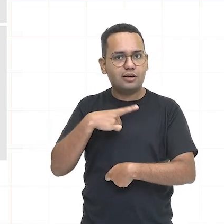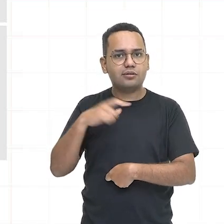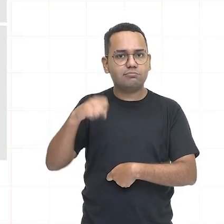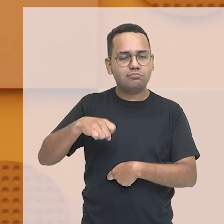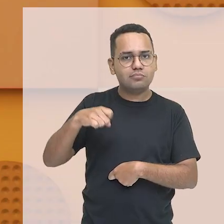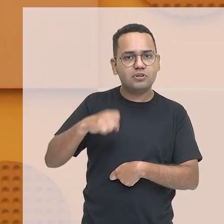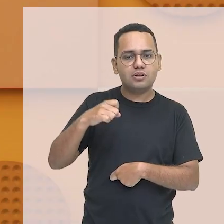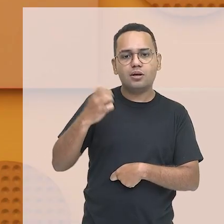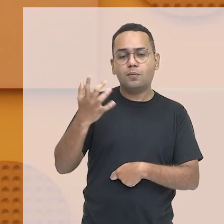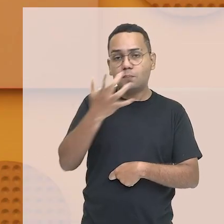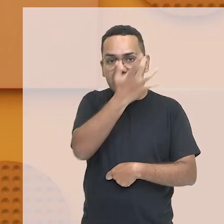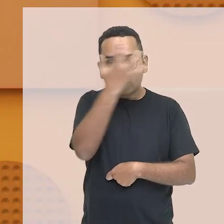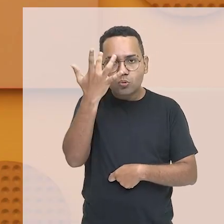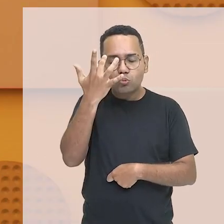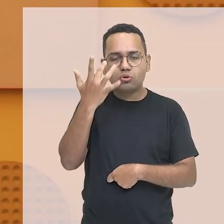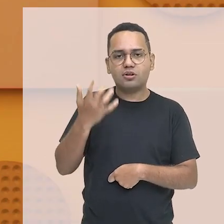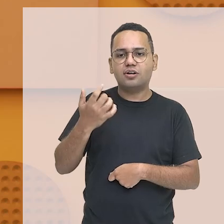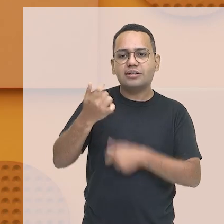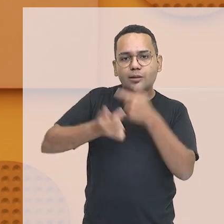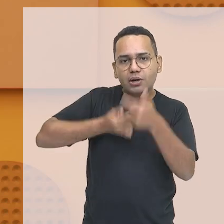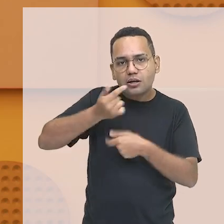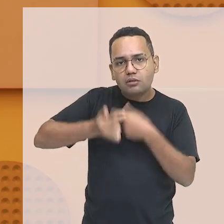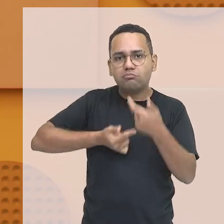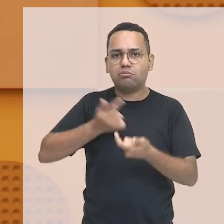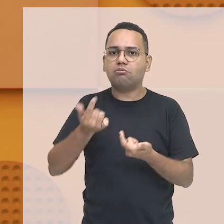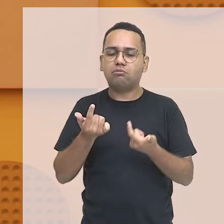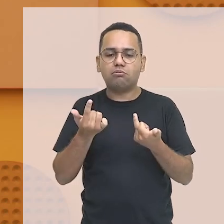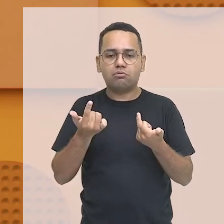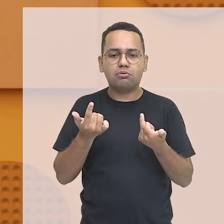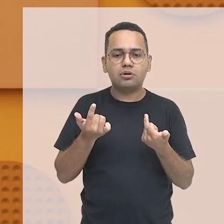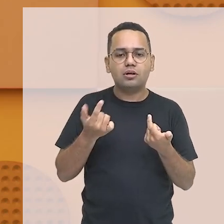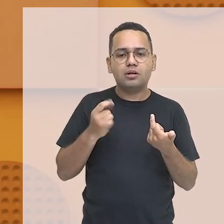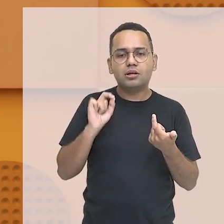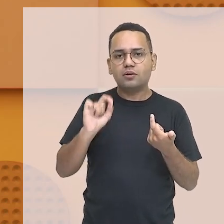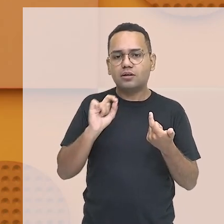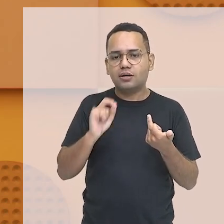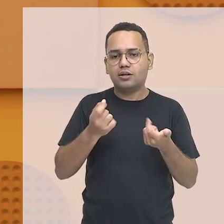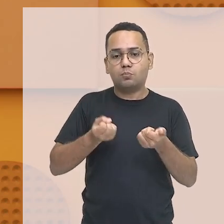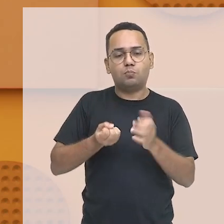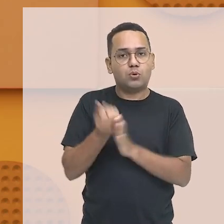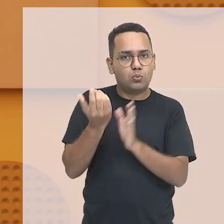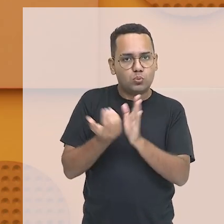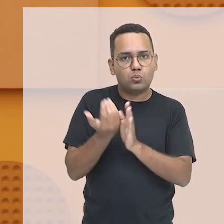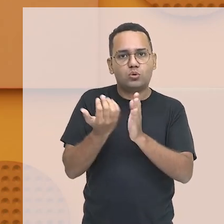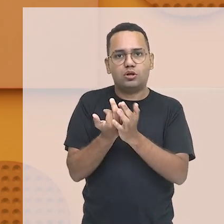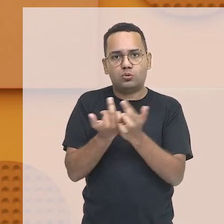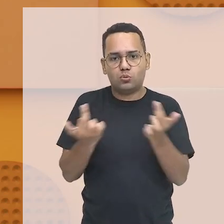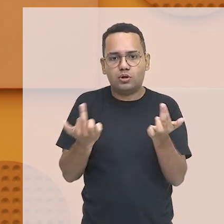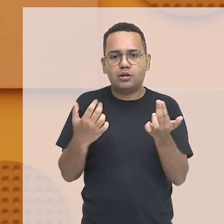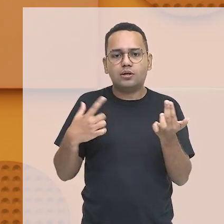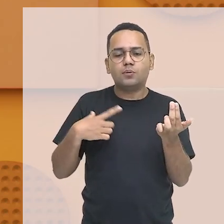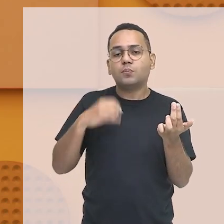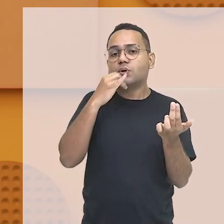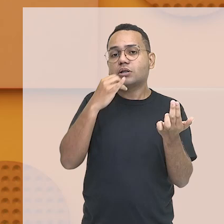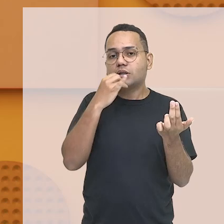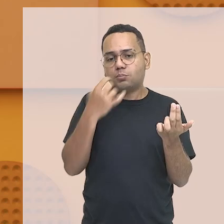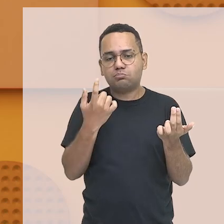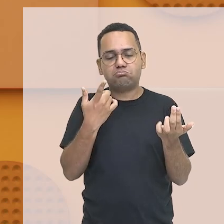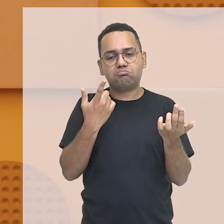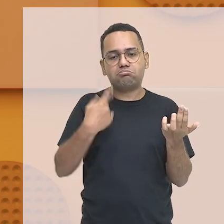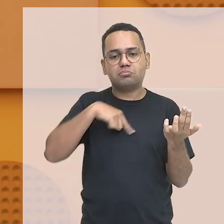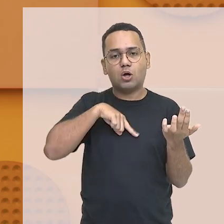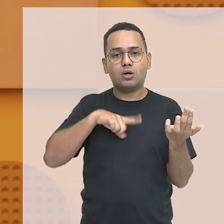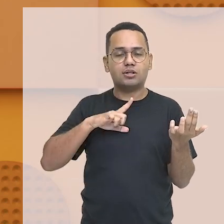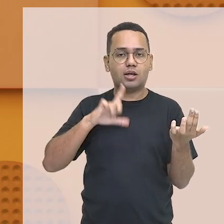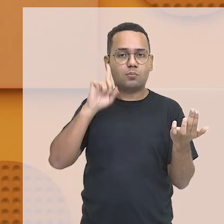né? Existe uma mão de obra ali onde está sendo utilizada, onde as pessoas, nós temos um cotidiano, onde normalmente